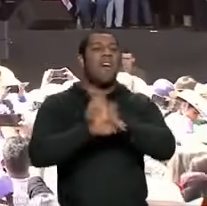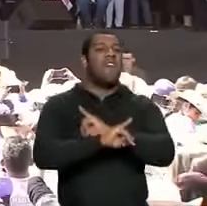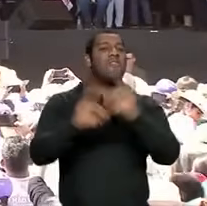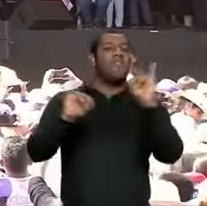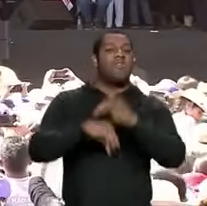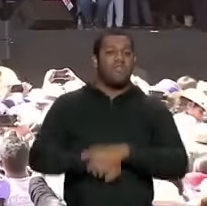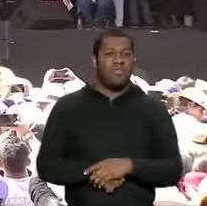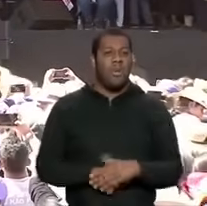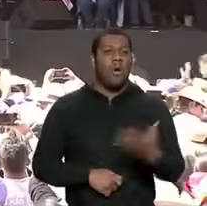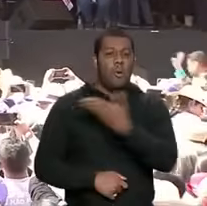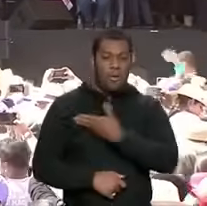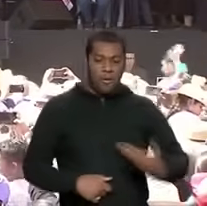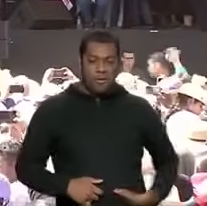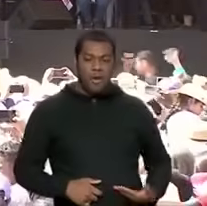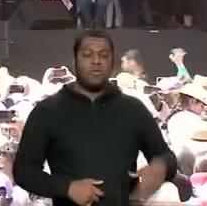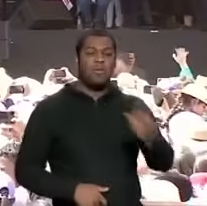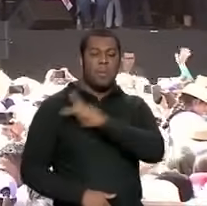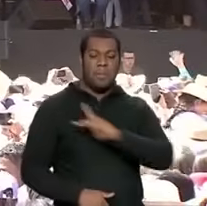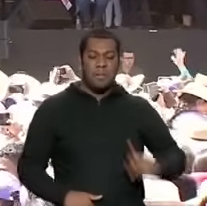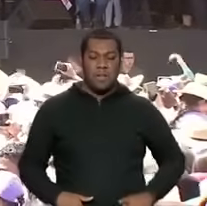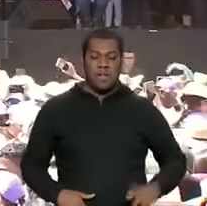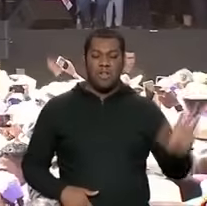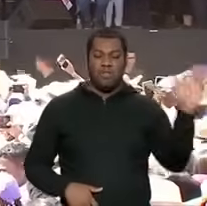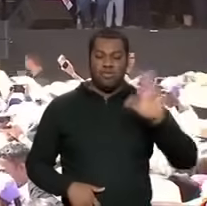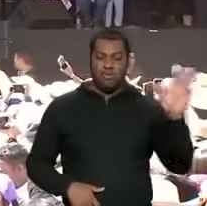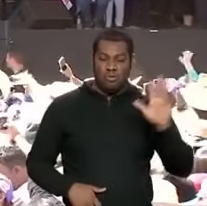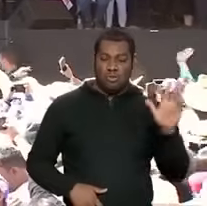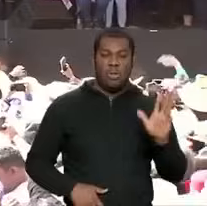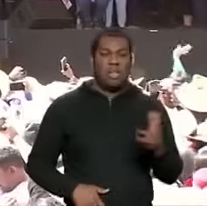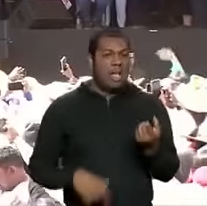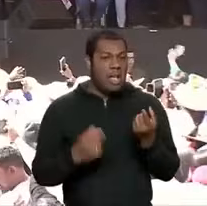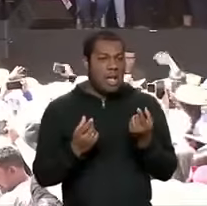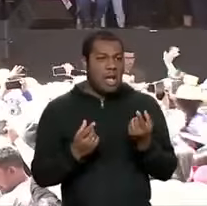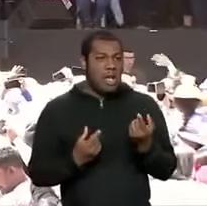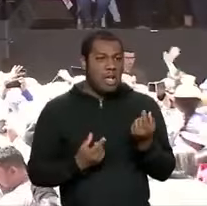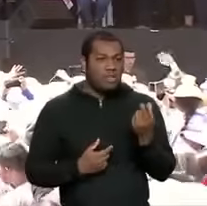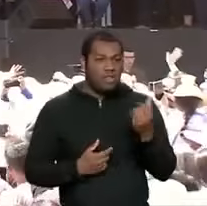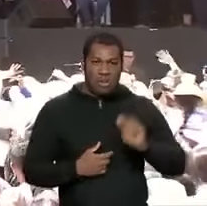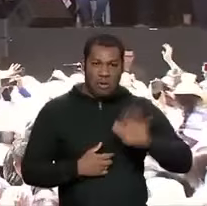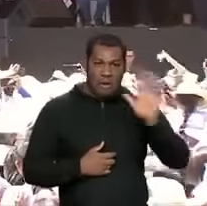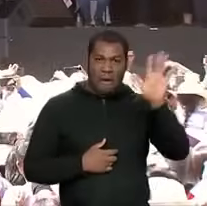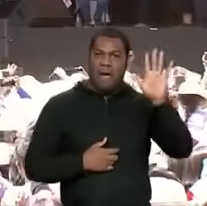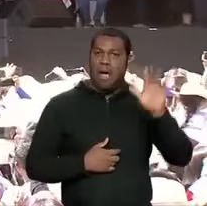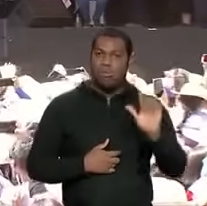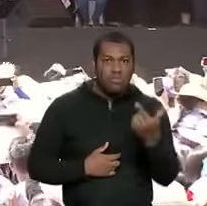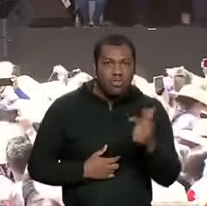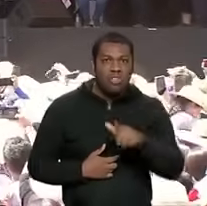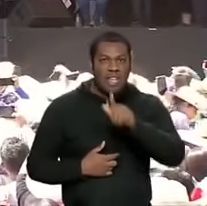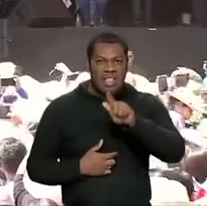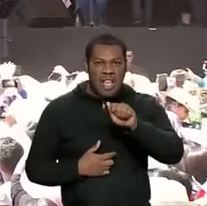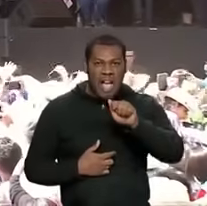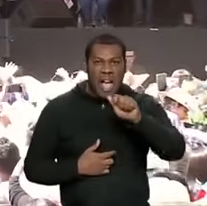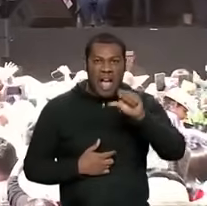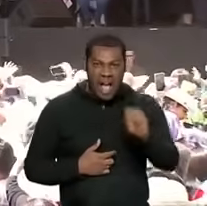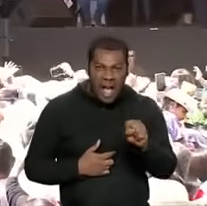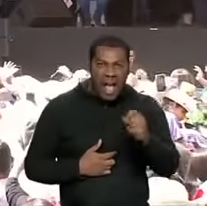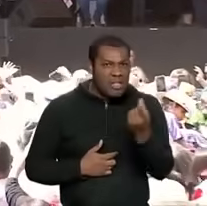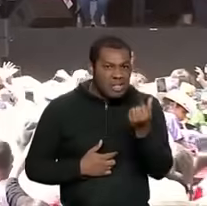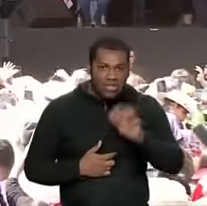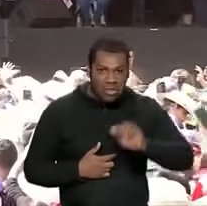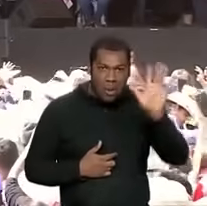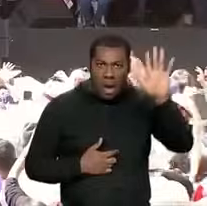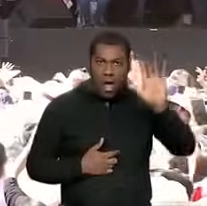do presidente Lula não havia carestia gás de cozinha barato gasolina e